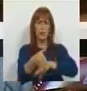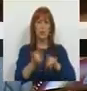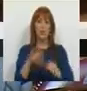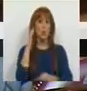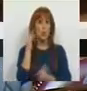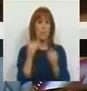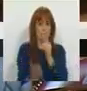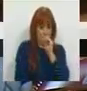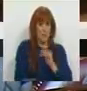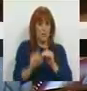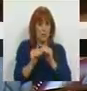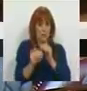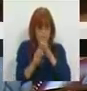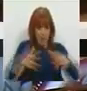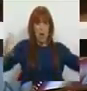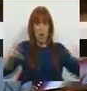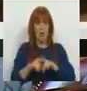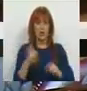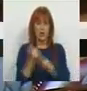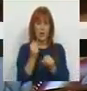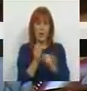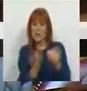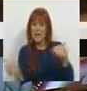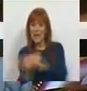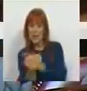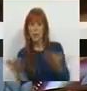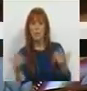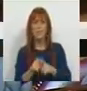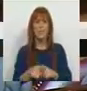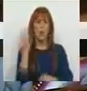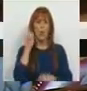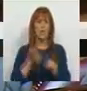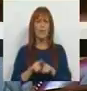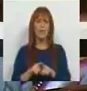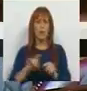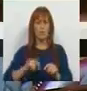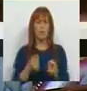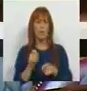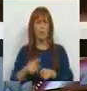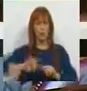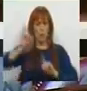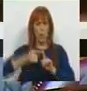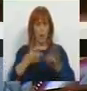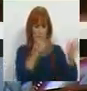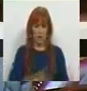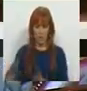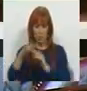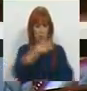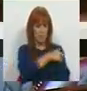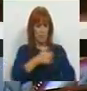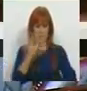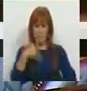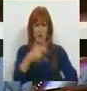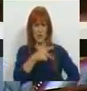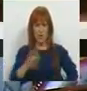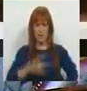e um número ainda mais vasto de postos de trabalho indiretos, e que o valor bruto anual desta produção representa mais